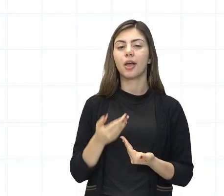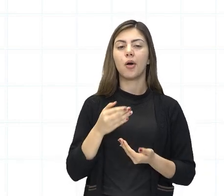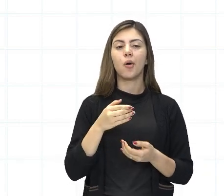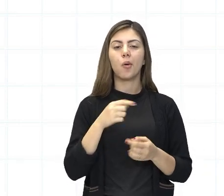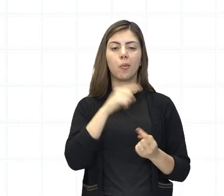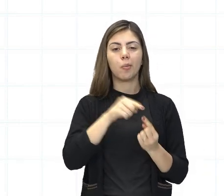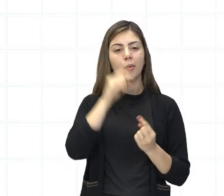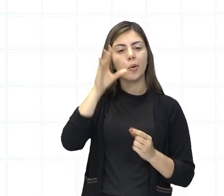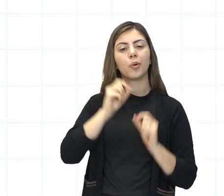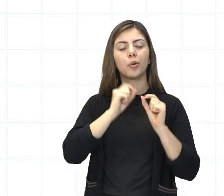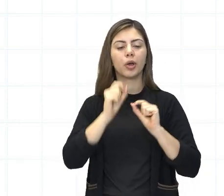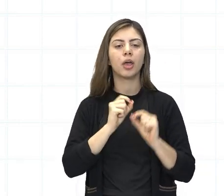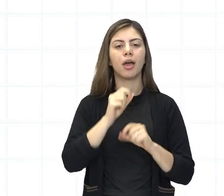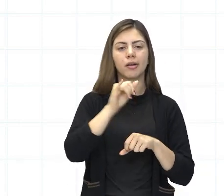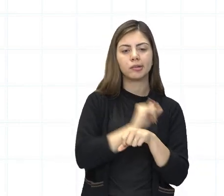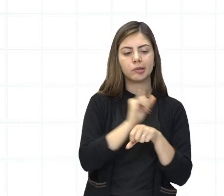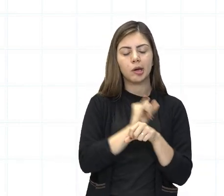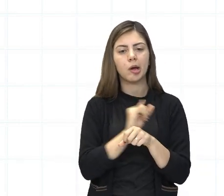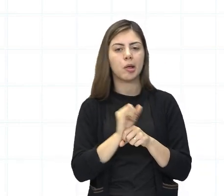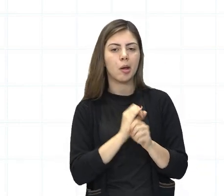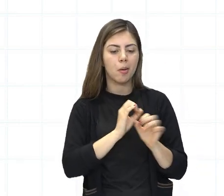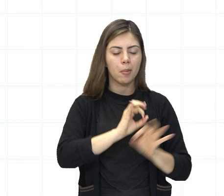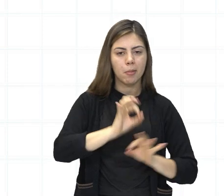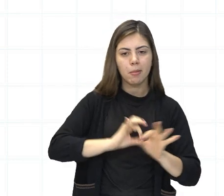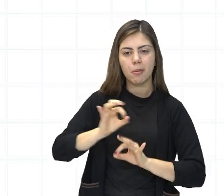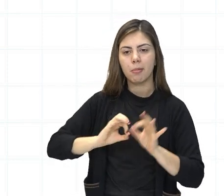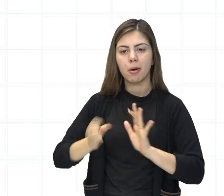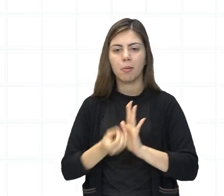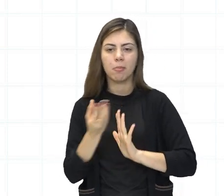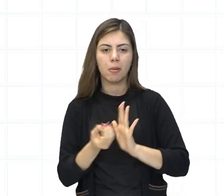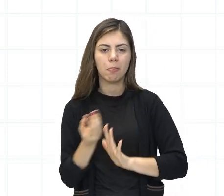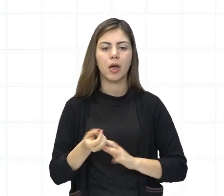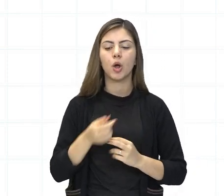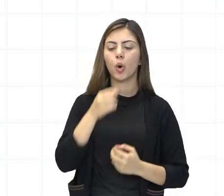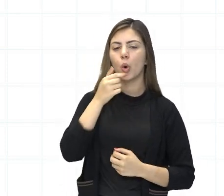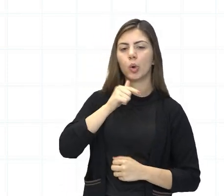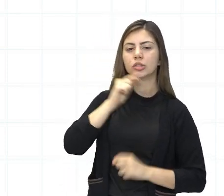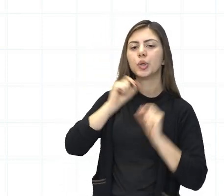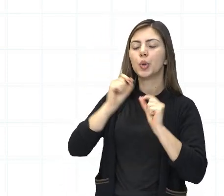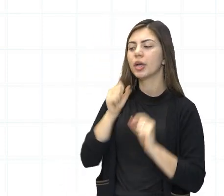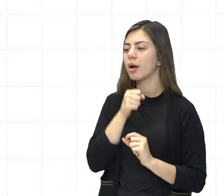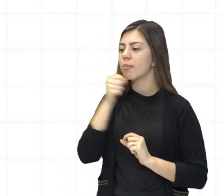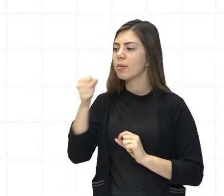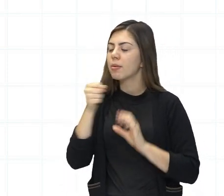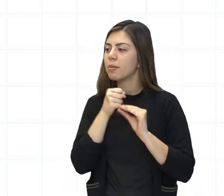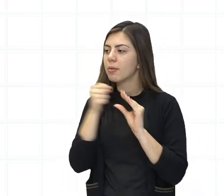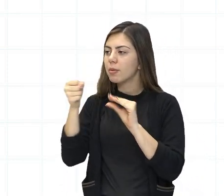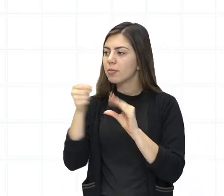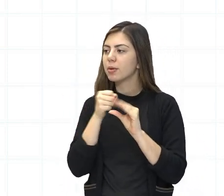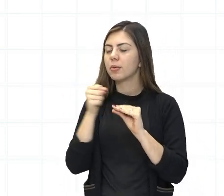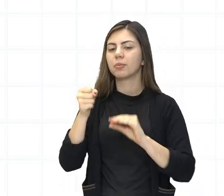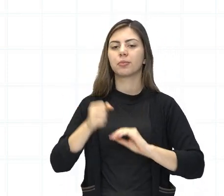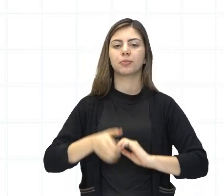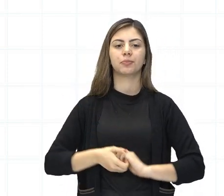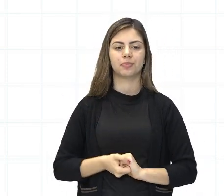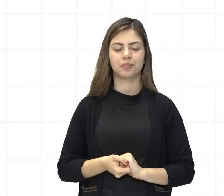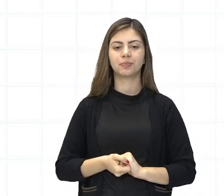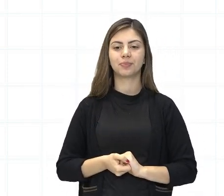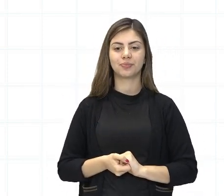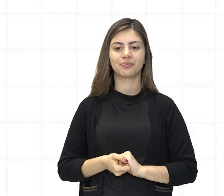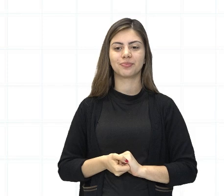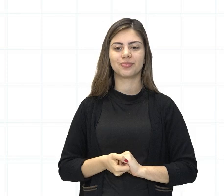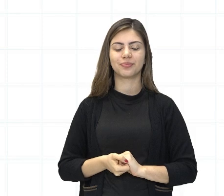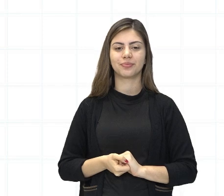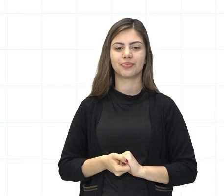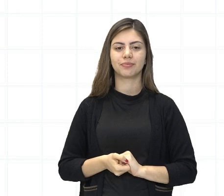Estratégias de produção, planejamento, realização e edição de entrevistas